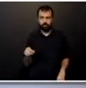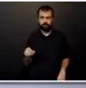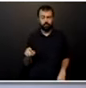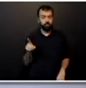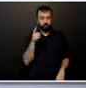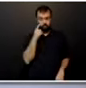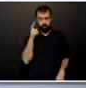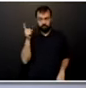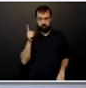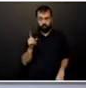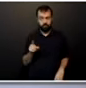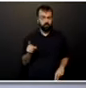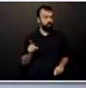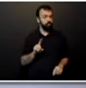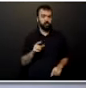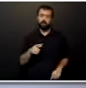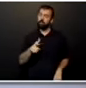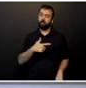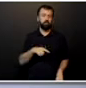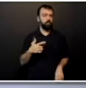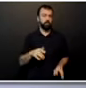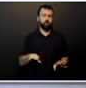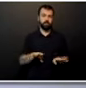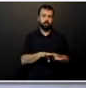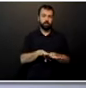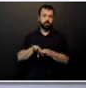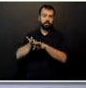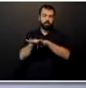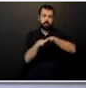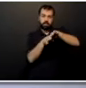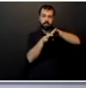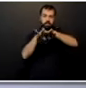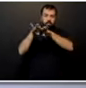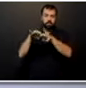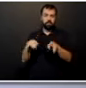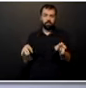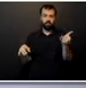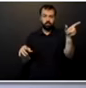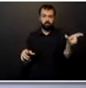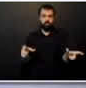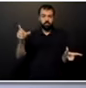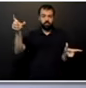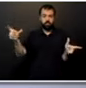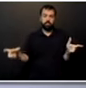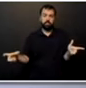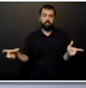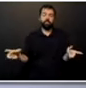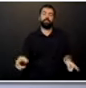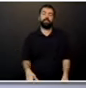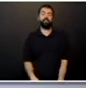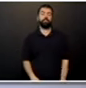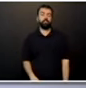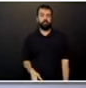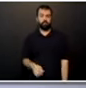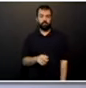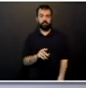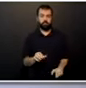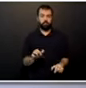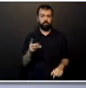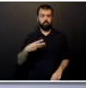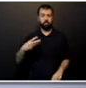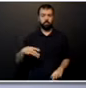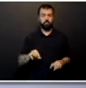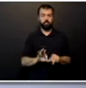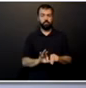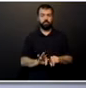afirmação não há proporcionalidade entre quantidade de arroz e sal e vamos para a terceira afirmação